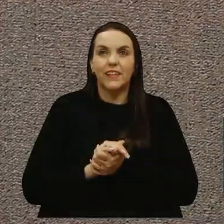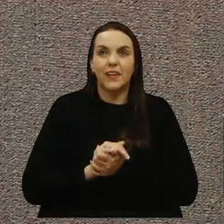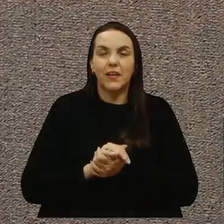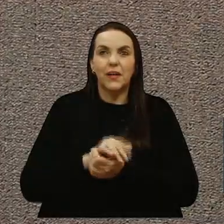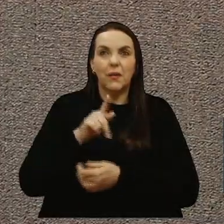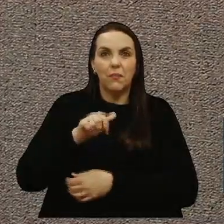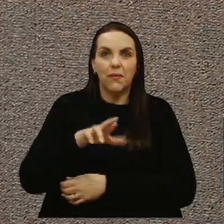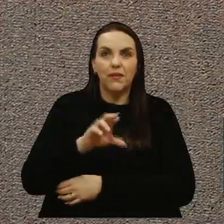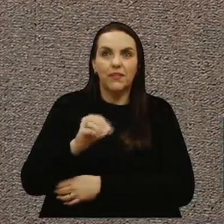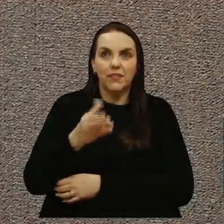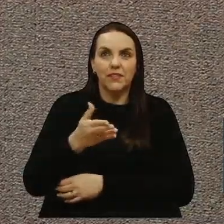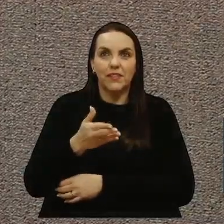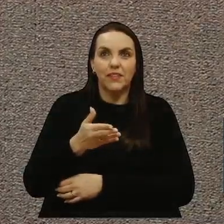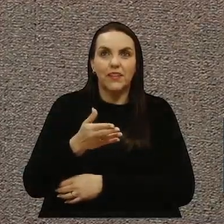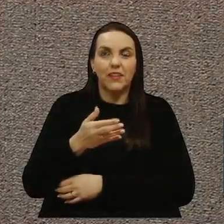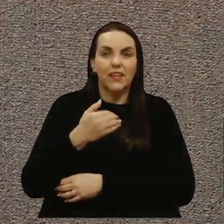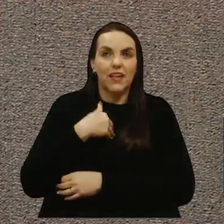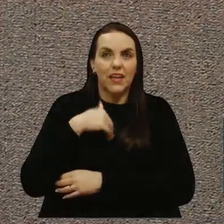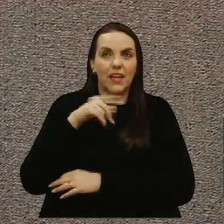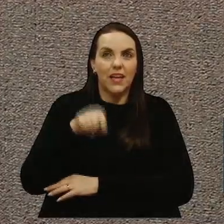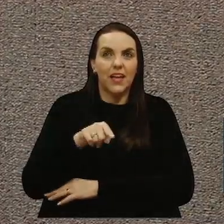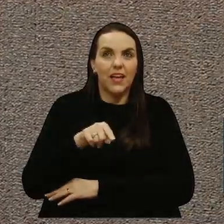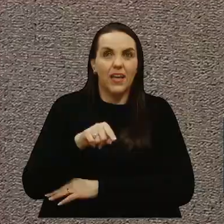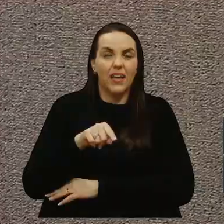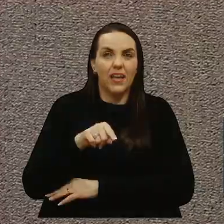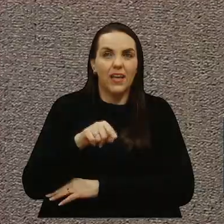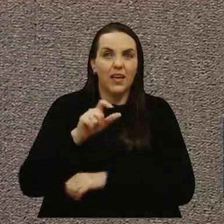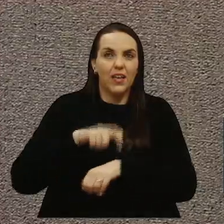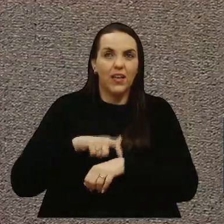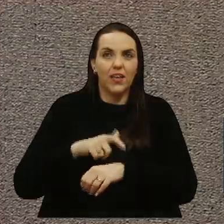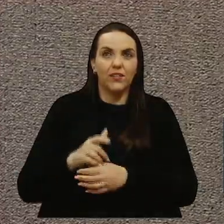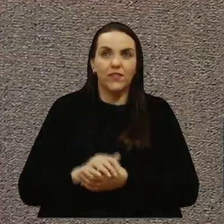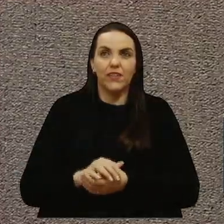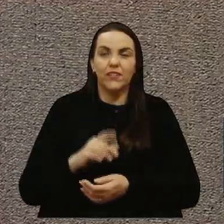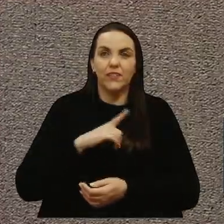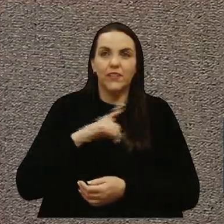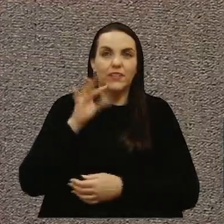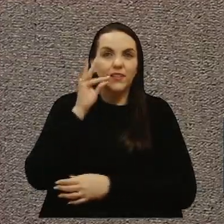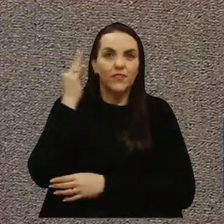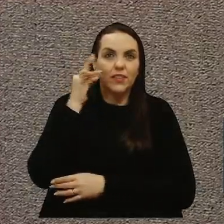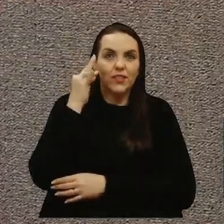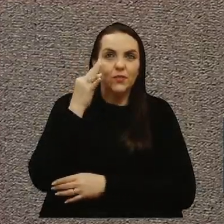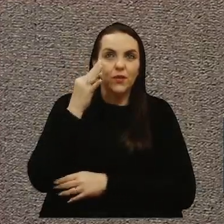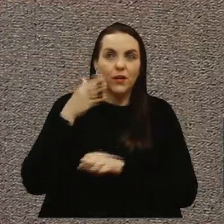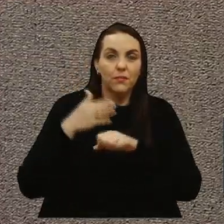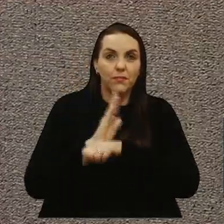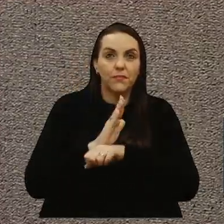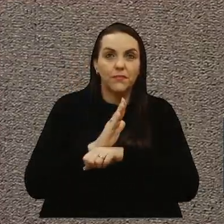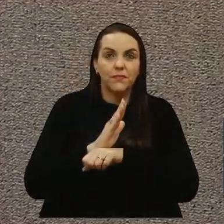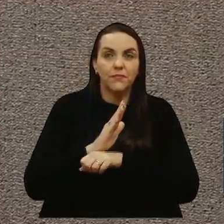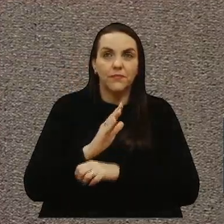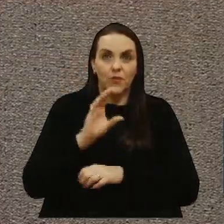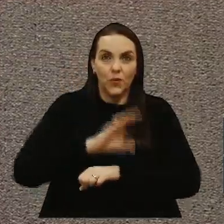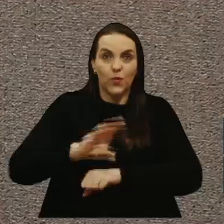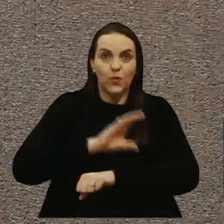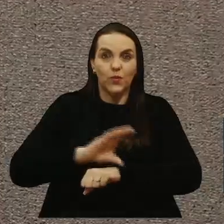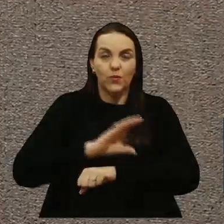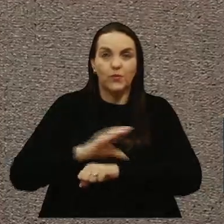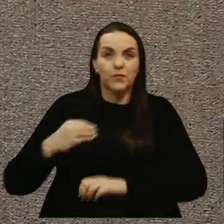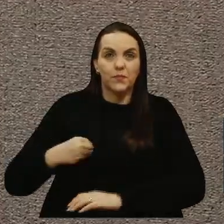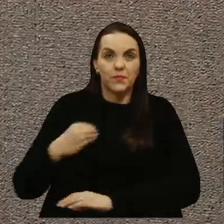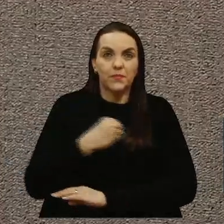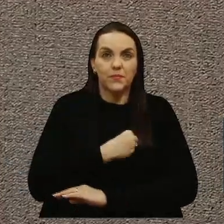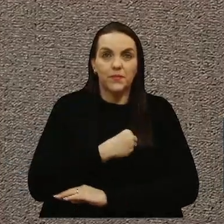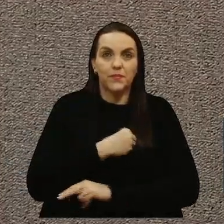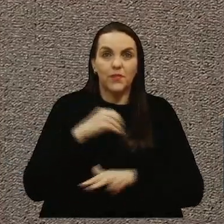Pedro recentemente passou no vestibular do curso de Medicina da Uniftec. Ele tem